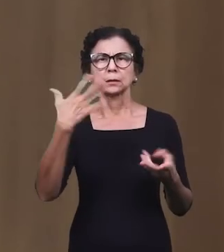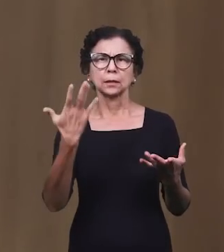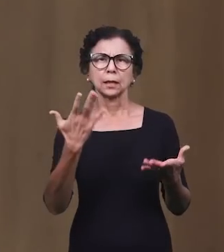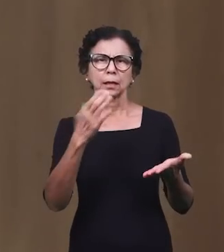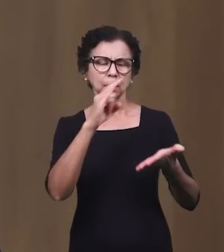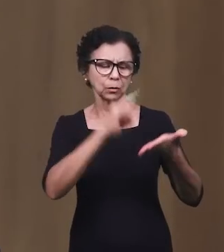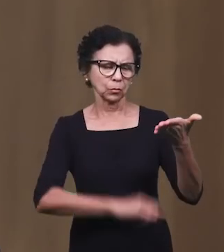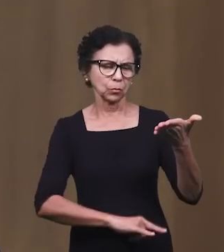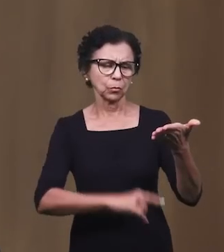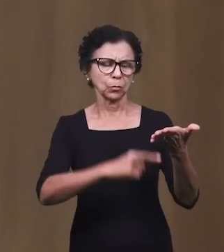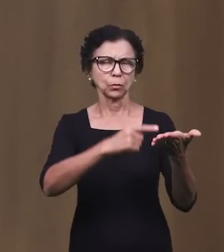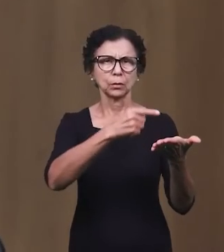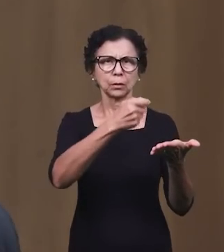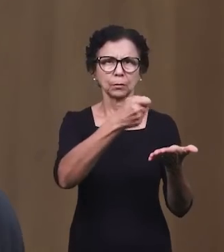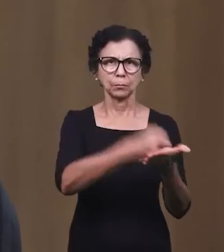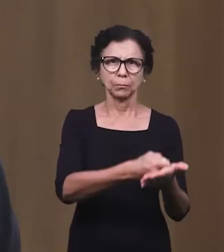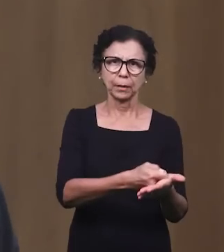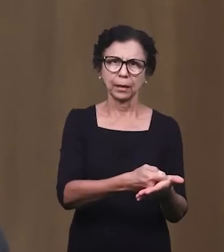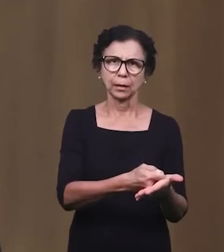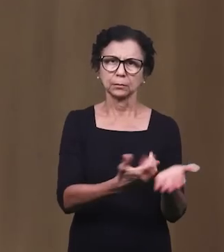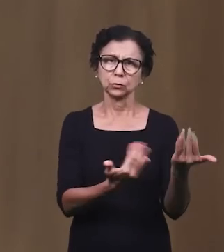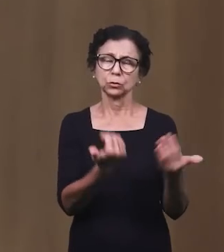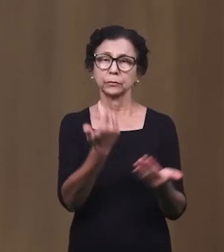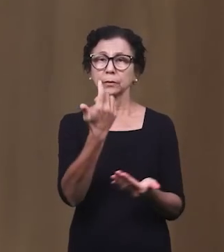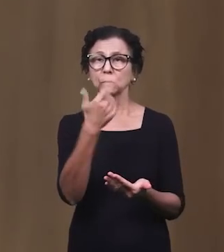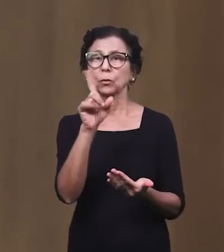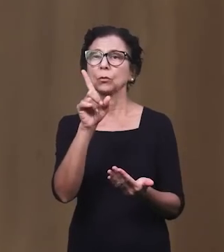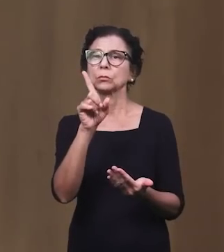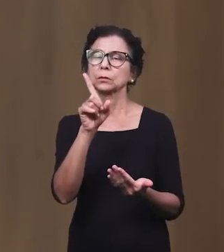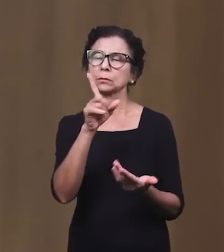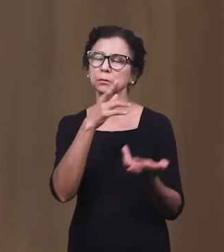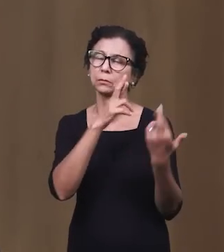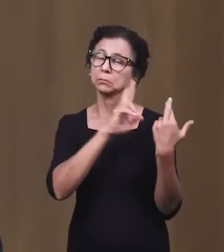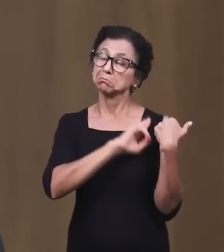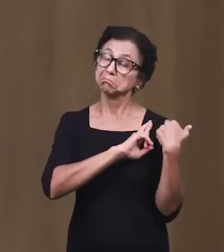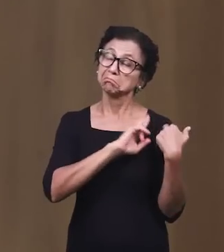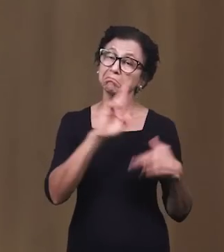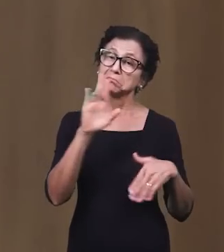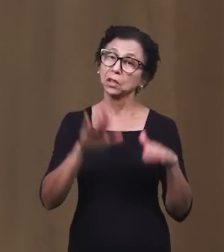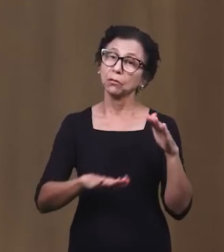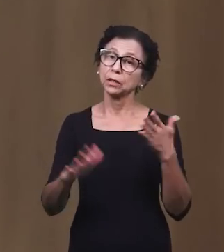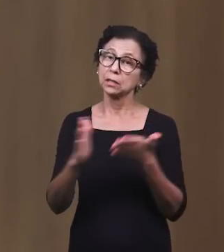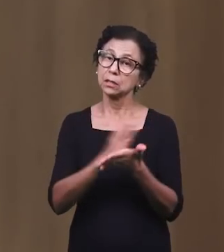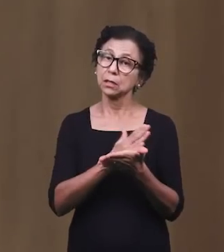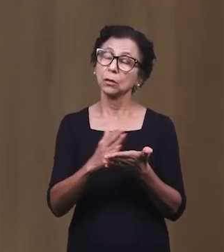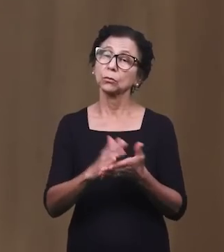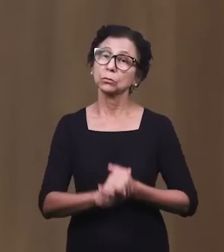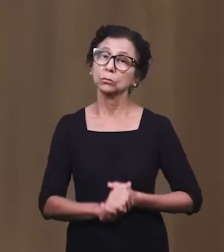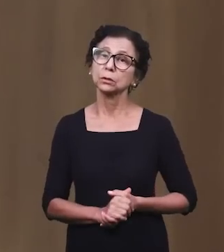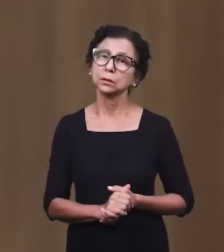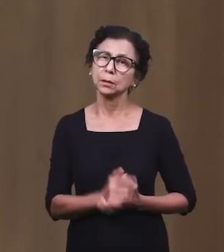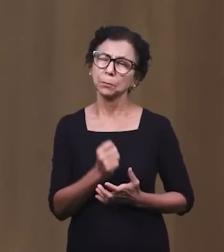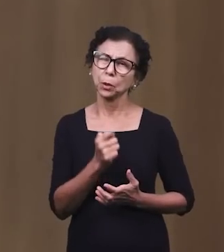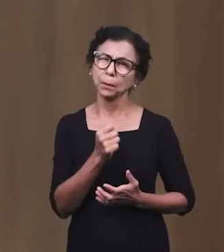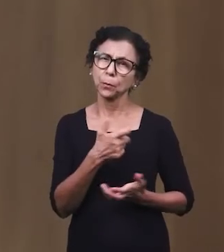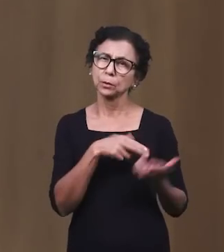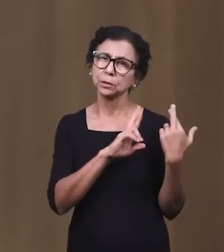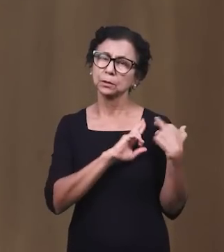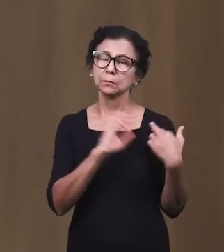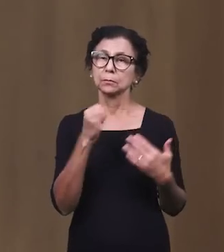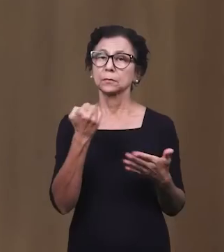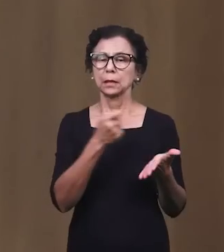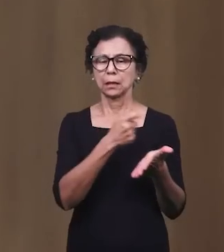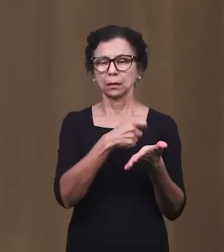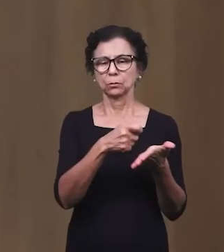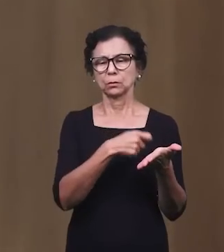jovem, muitos nem têm isso. Eles têm outros tipos de responsabilidades, talvez alguns até pouca responsabilidade ainda, mas é importante anotar.